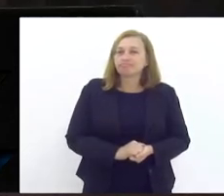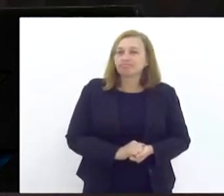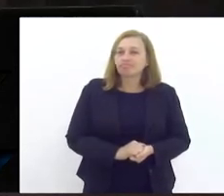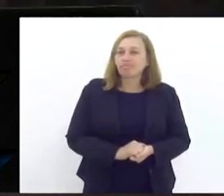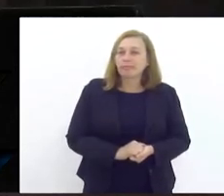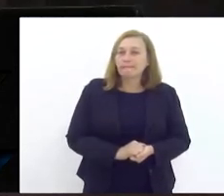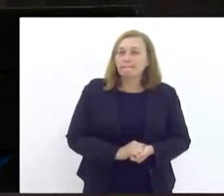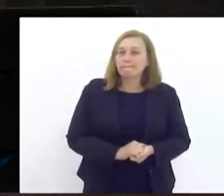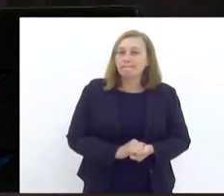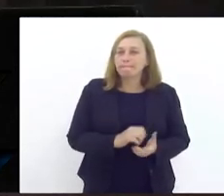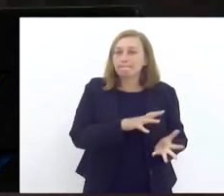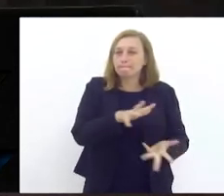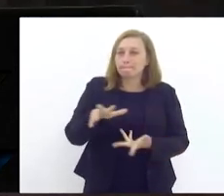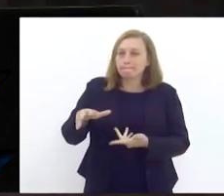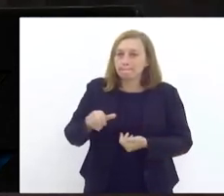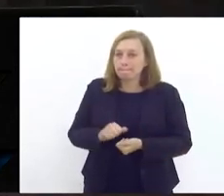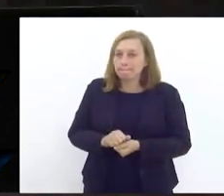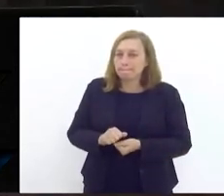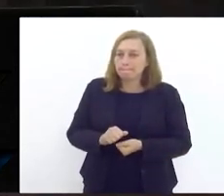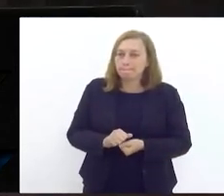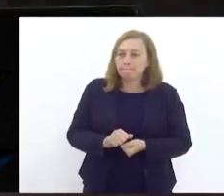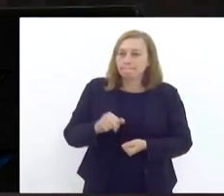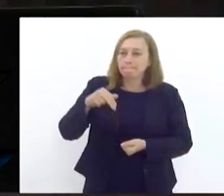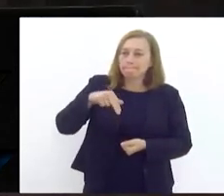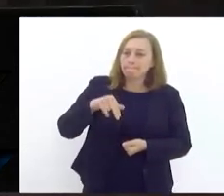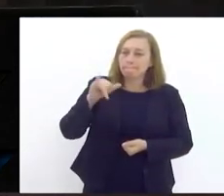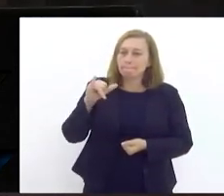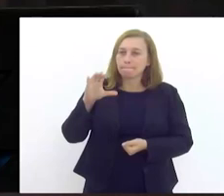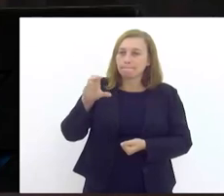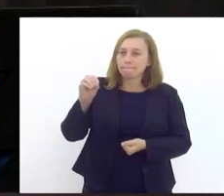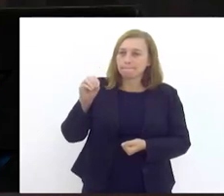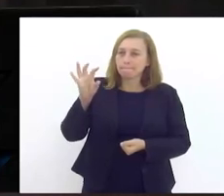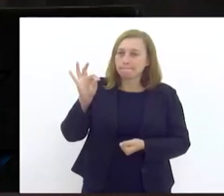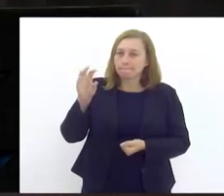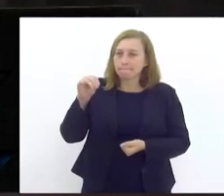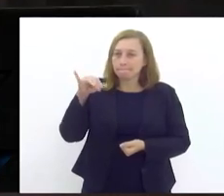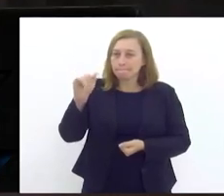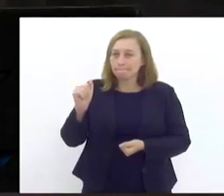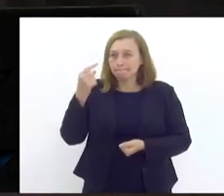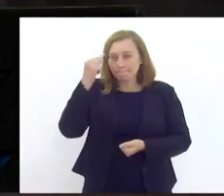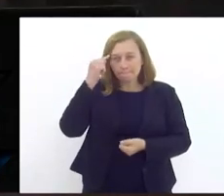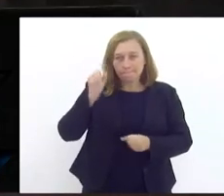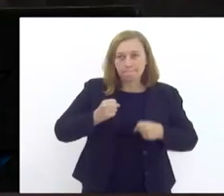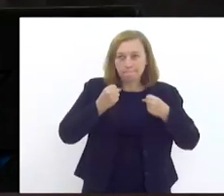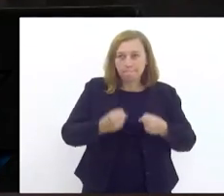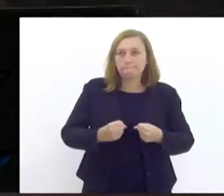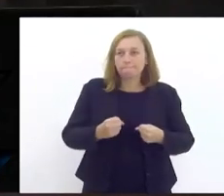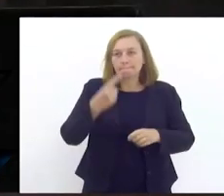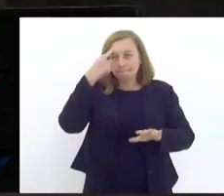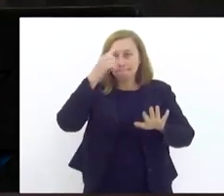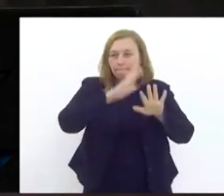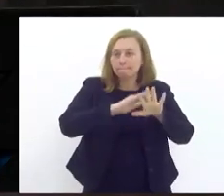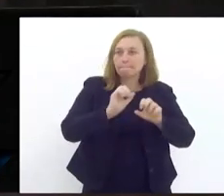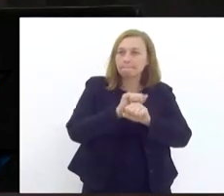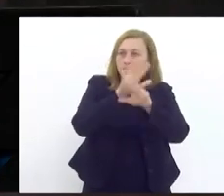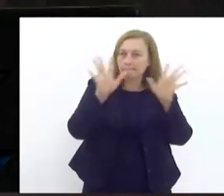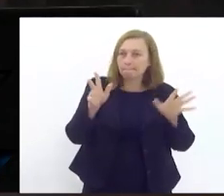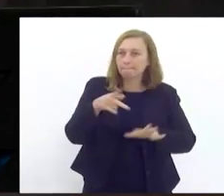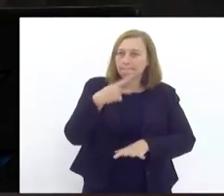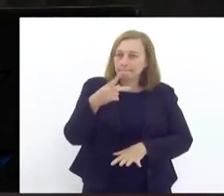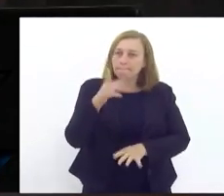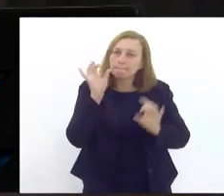mundo de dicotomias mas que tem o seu posicionamento firme o seu posicionamento ideológico Claro e aqui me refiro